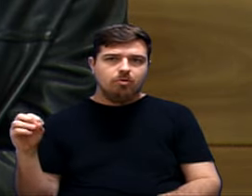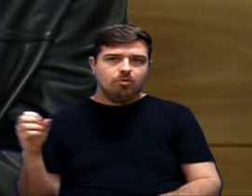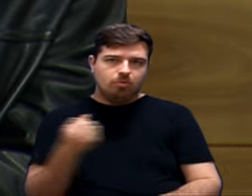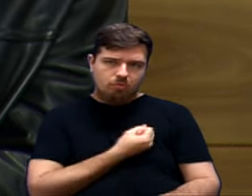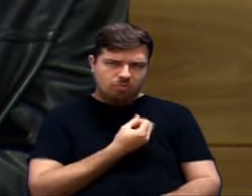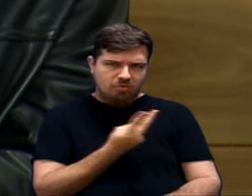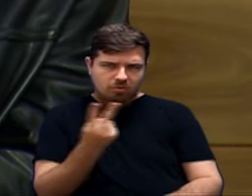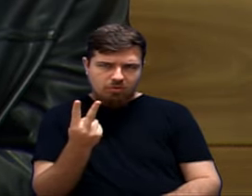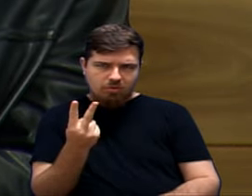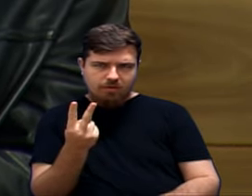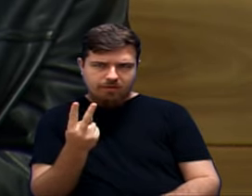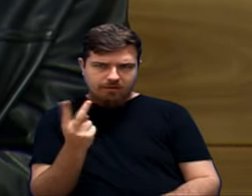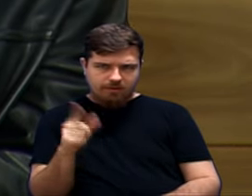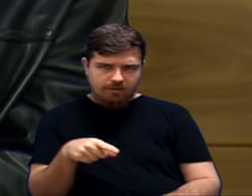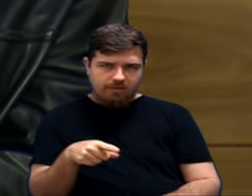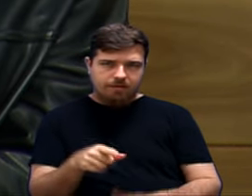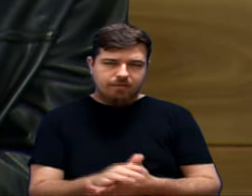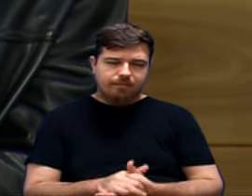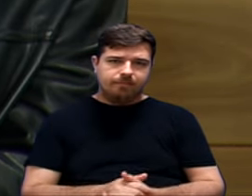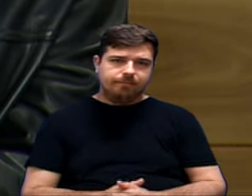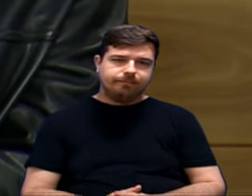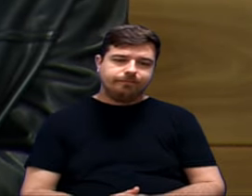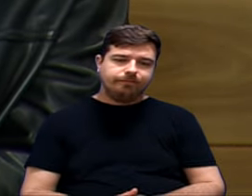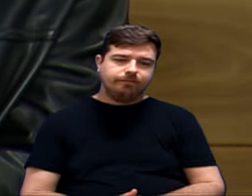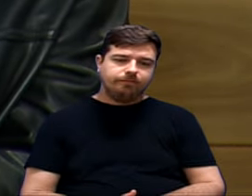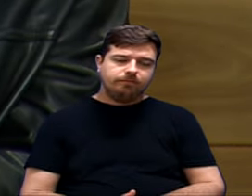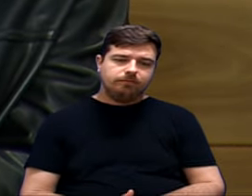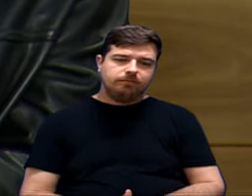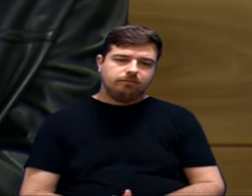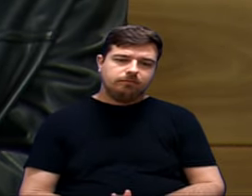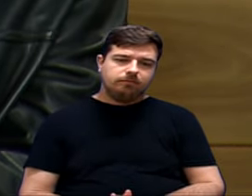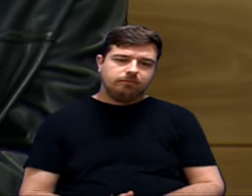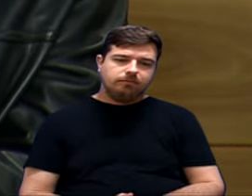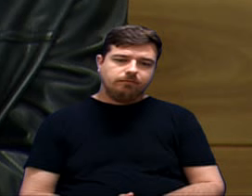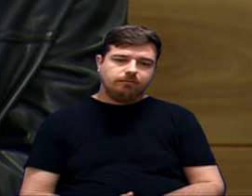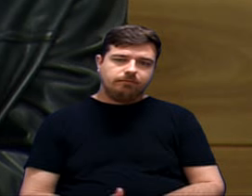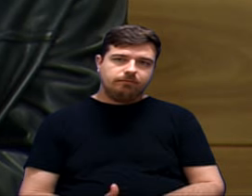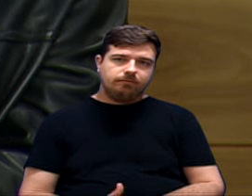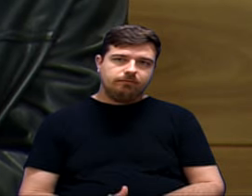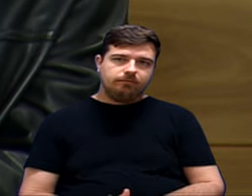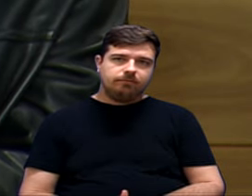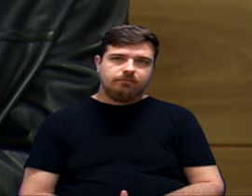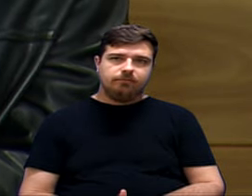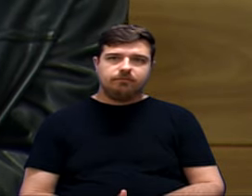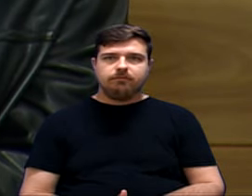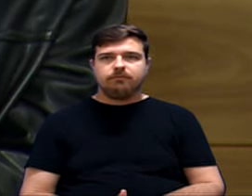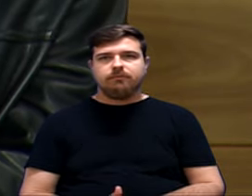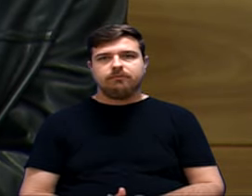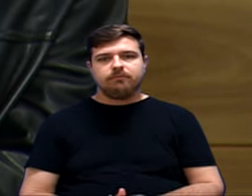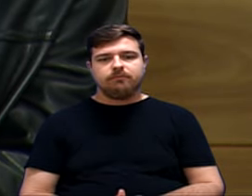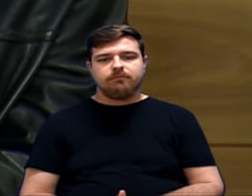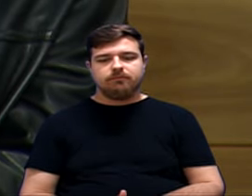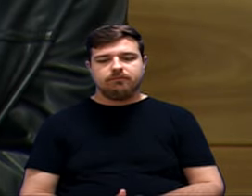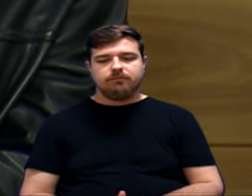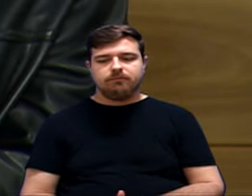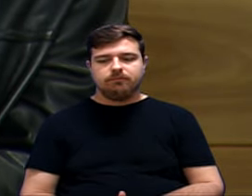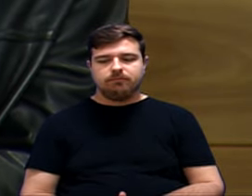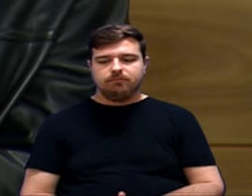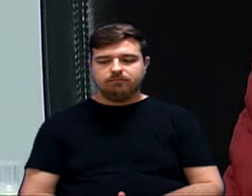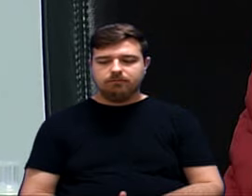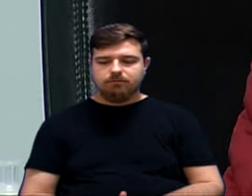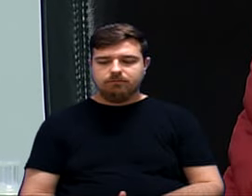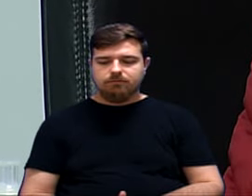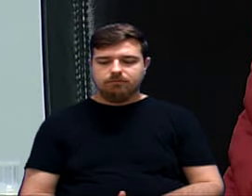do principalmente a área nova lá né tem aquele grande corredor quea aquela área tinha várias n e